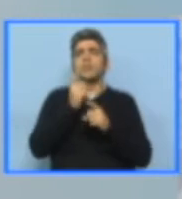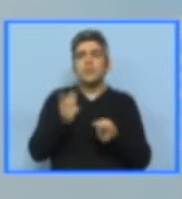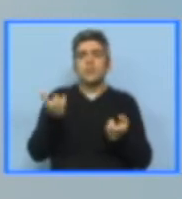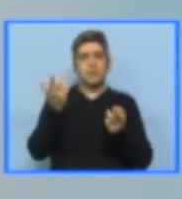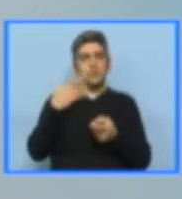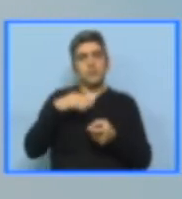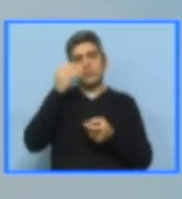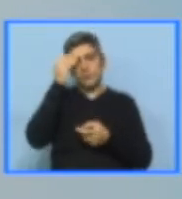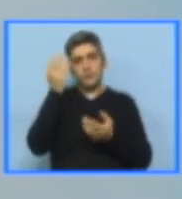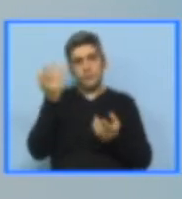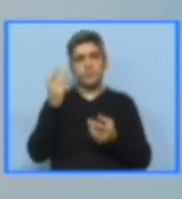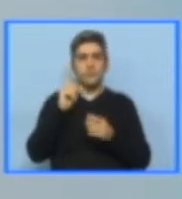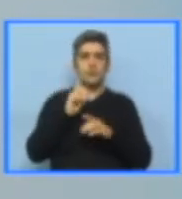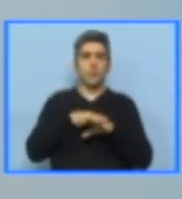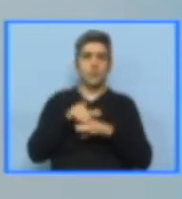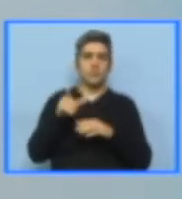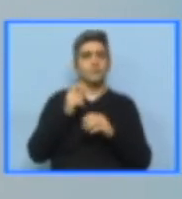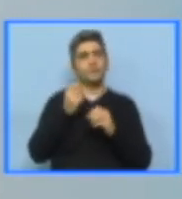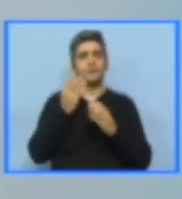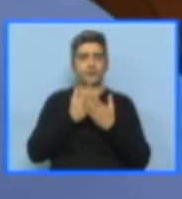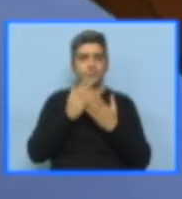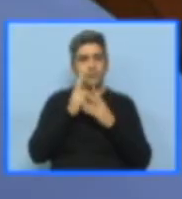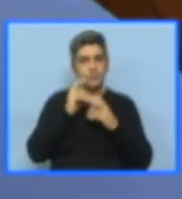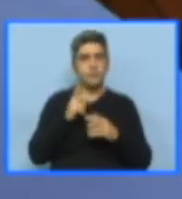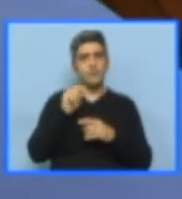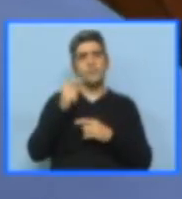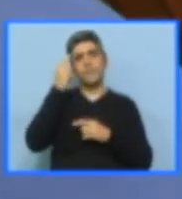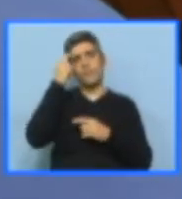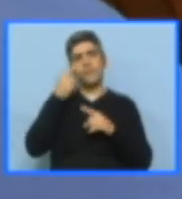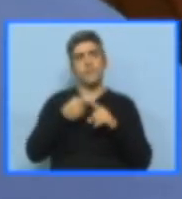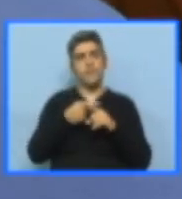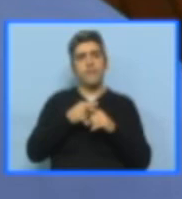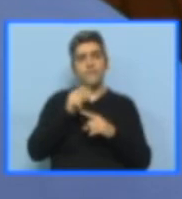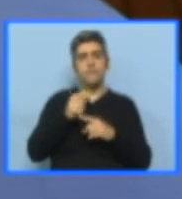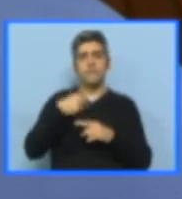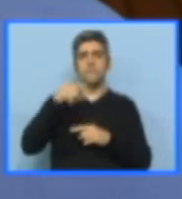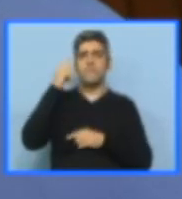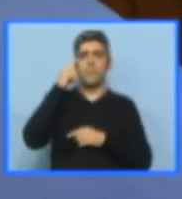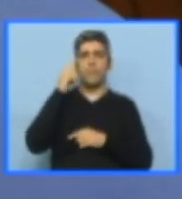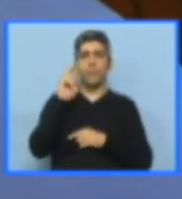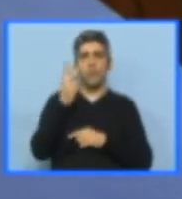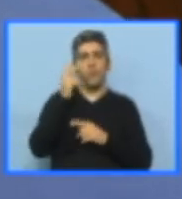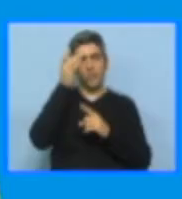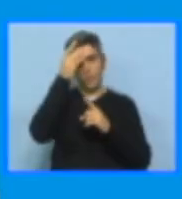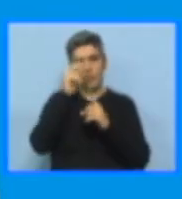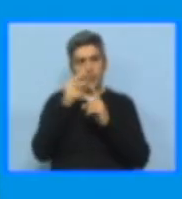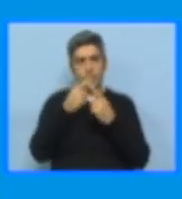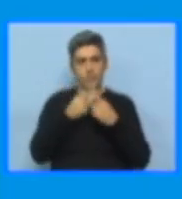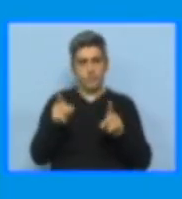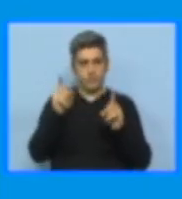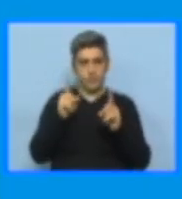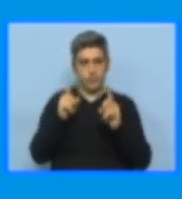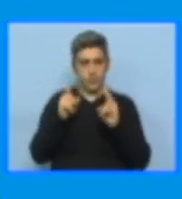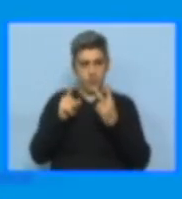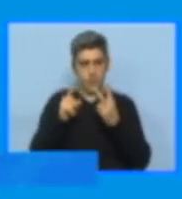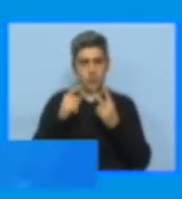porquê? E foi sobretudo por isso. Depois achámos que também era interessante juntar duas perspectivas um bocadinho diferentes.